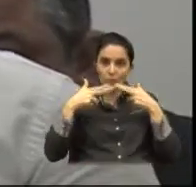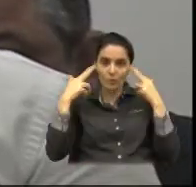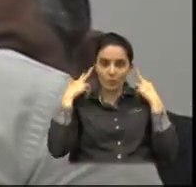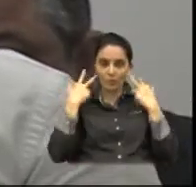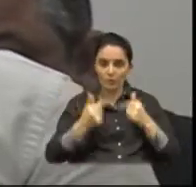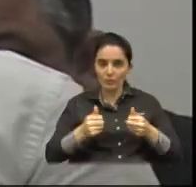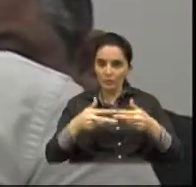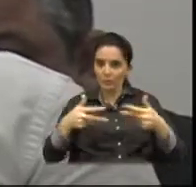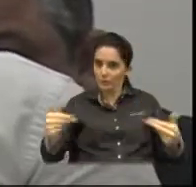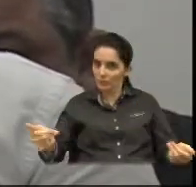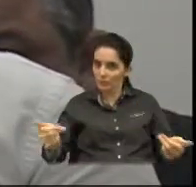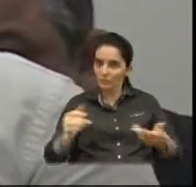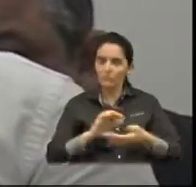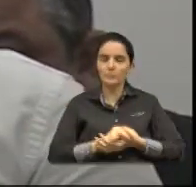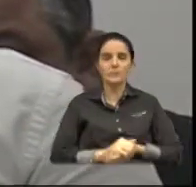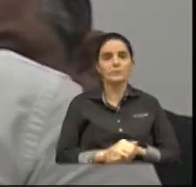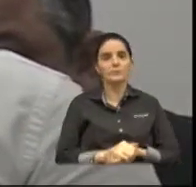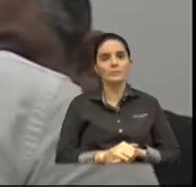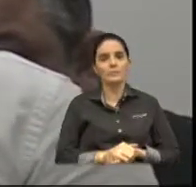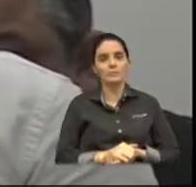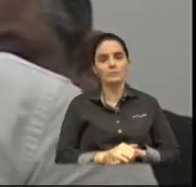que nós devemos